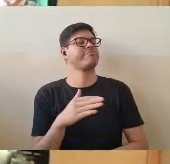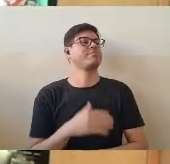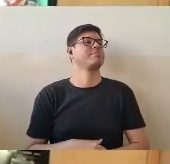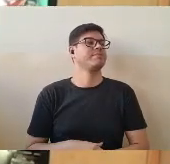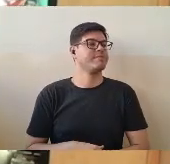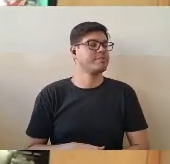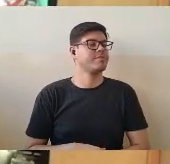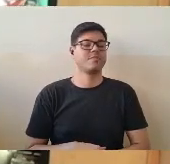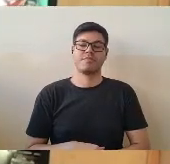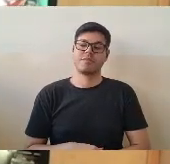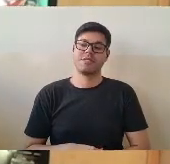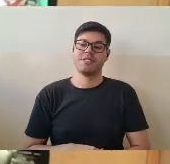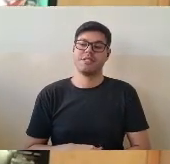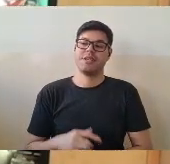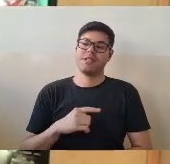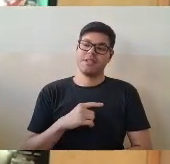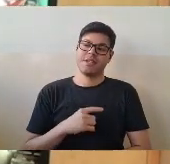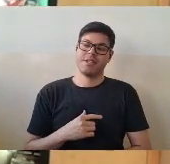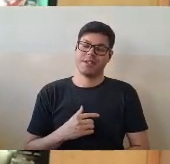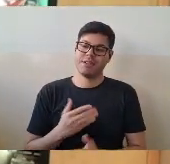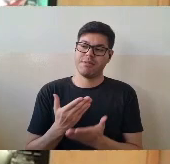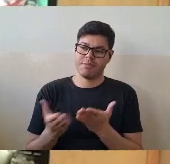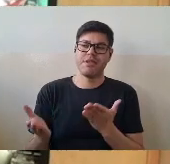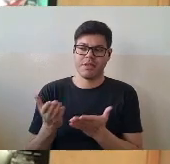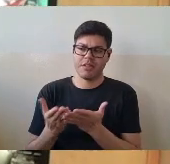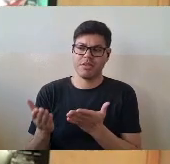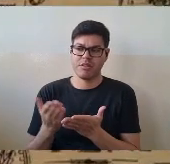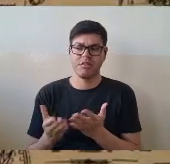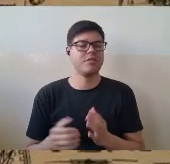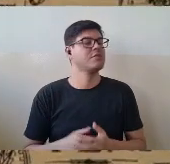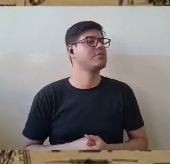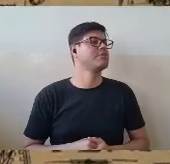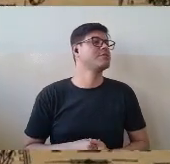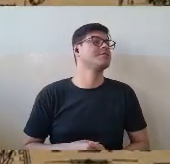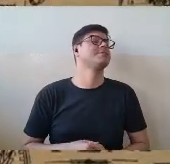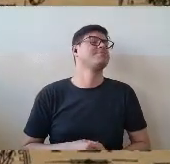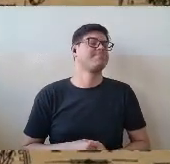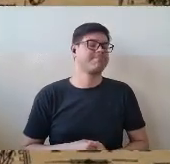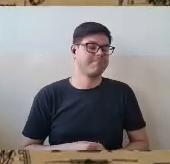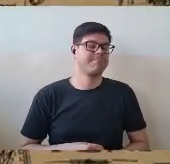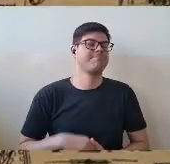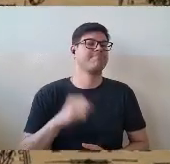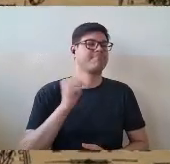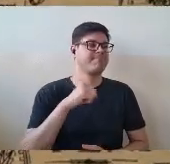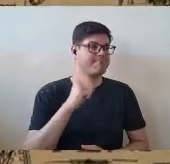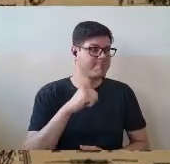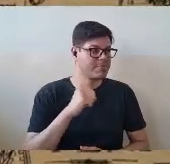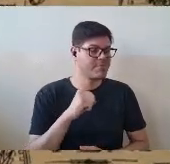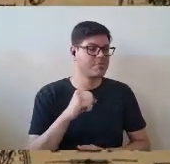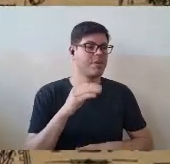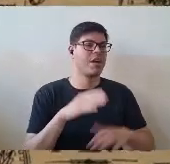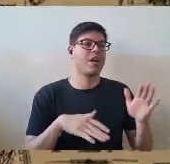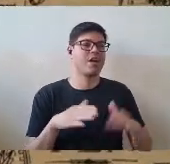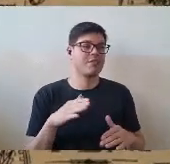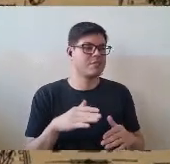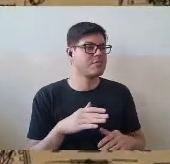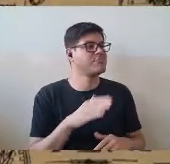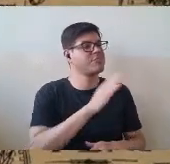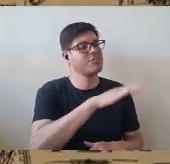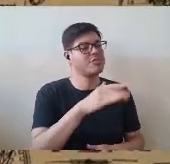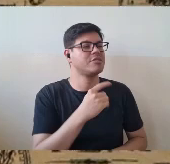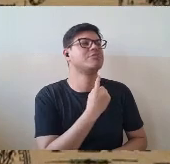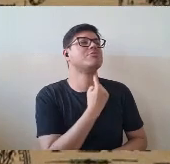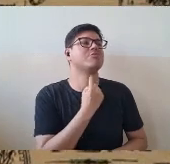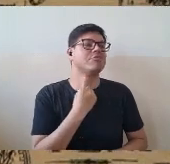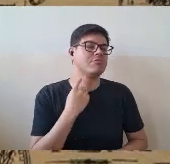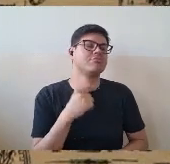já perdeu também. Sim, acho que todo mundo que sai na vida normalmente perdeu. Se ele falou que não perdeu, Aí é difícil,